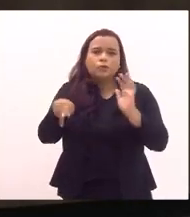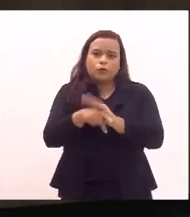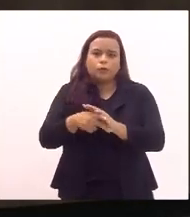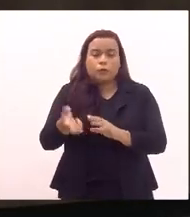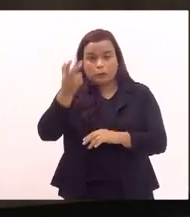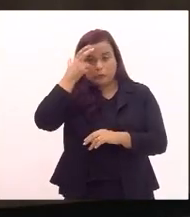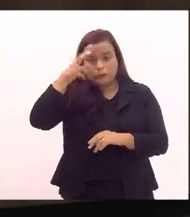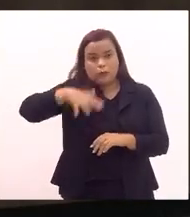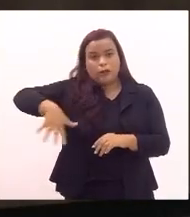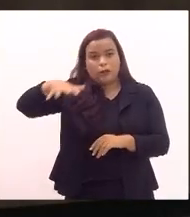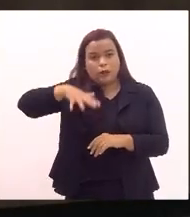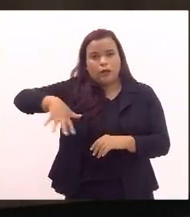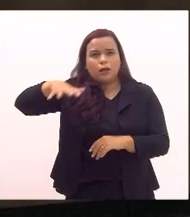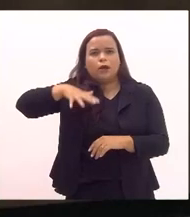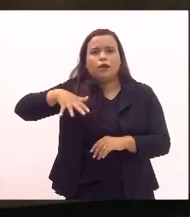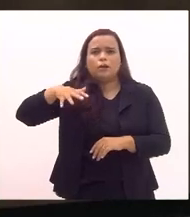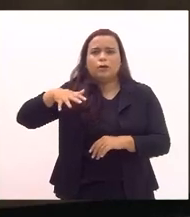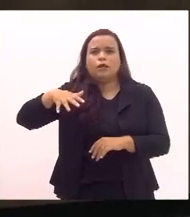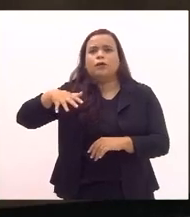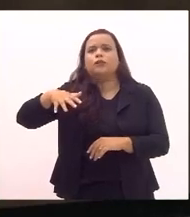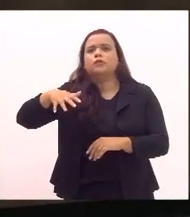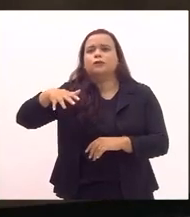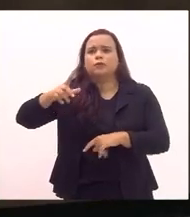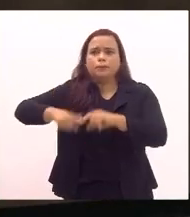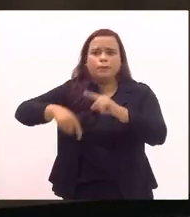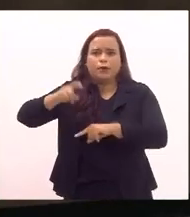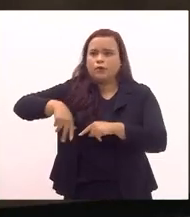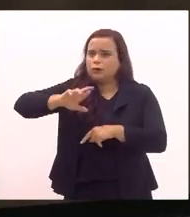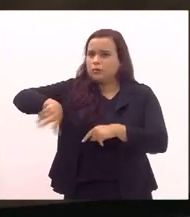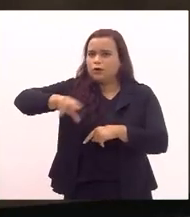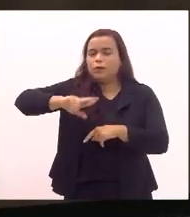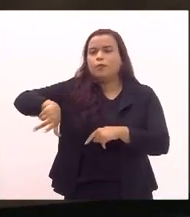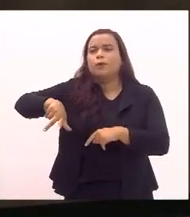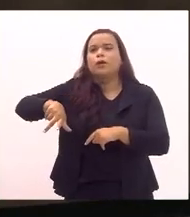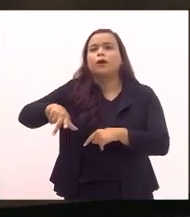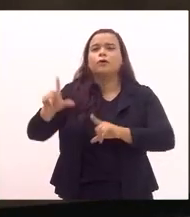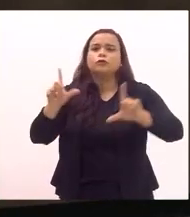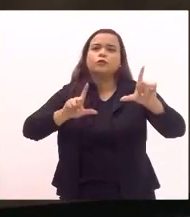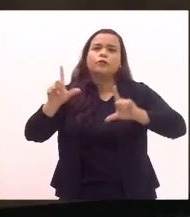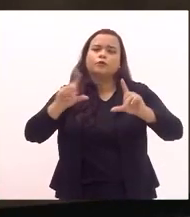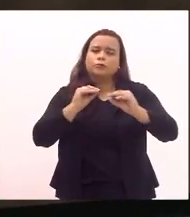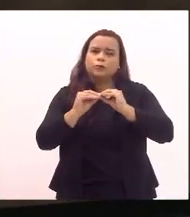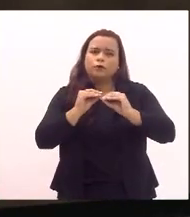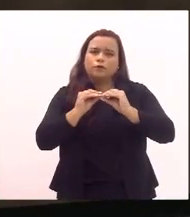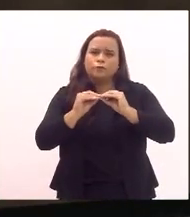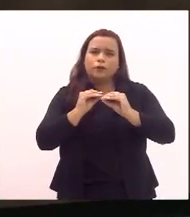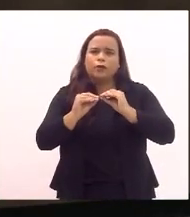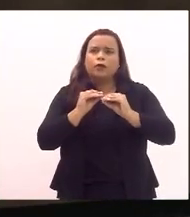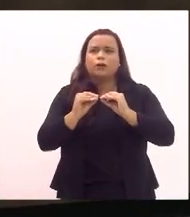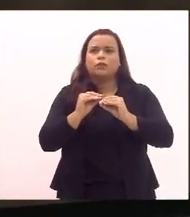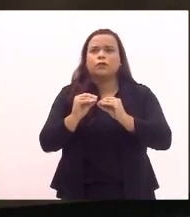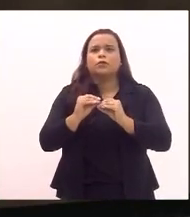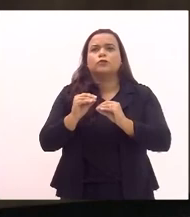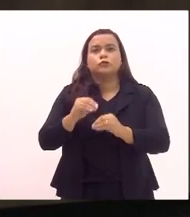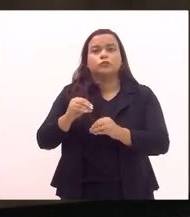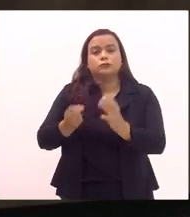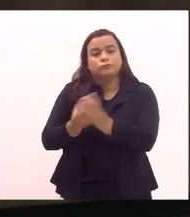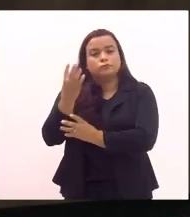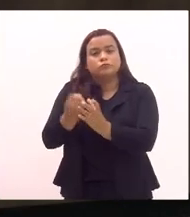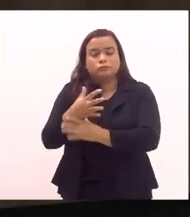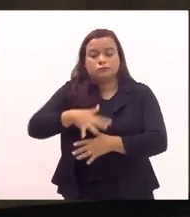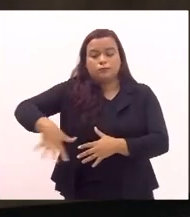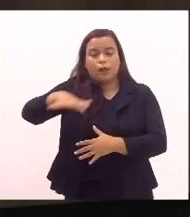de natureza imaterial do estado de Rio de Janeiro as telenovelas produzidas em território Fluminense